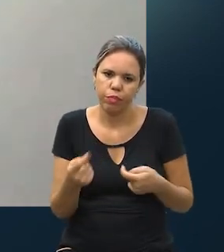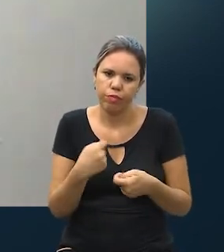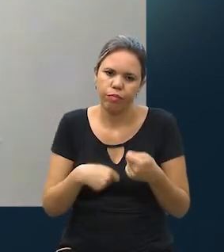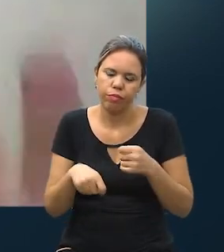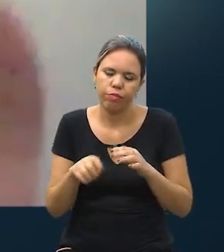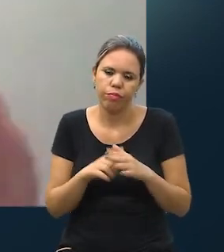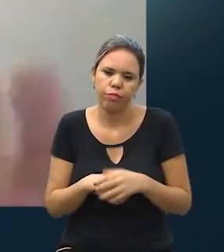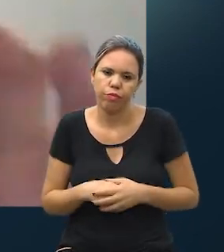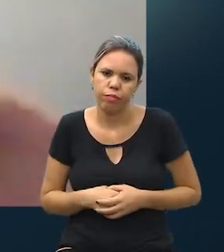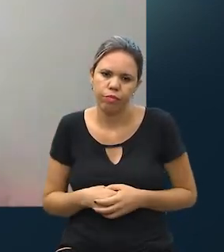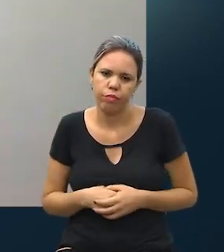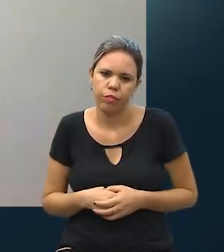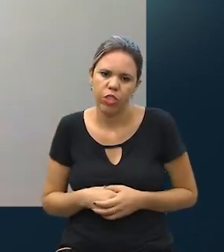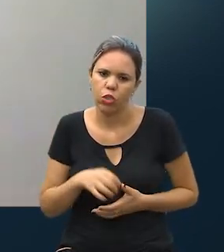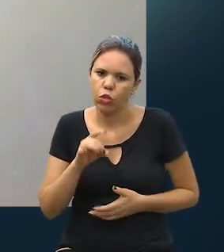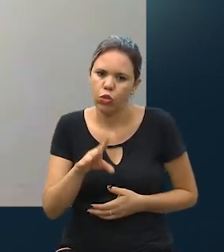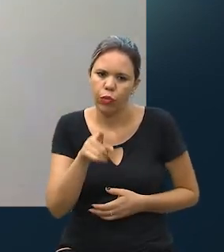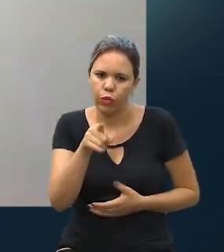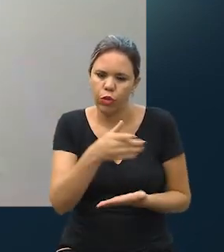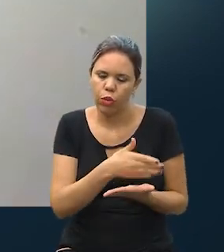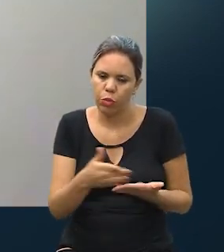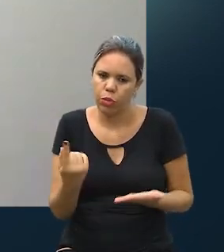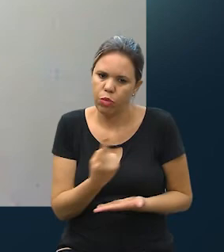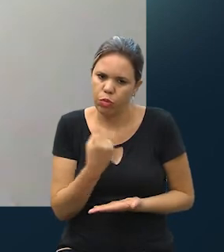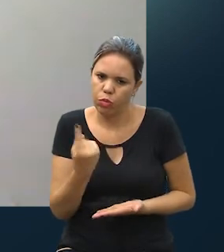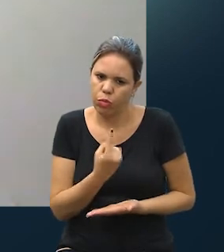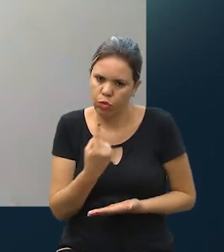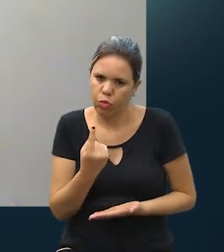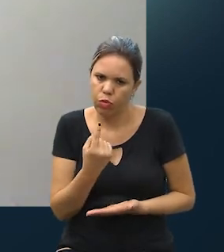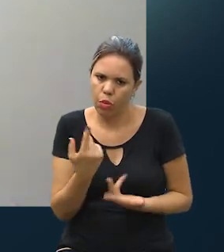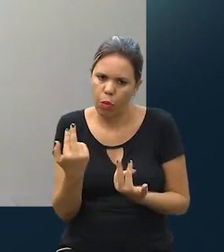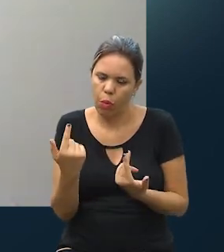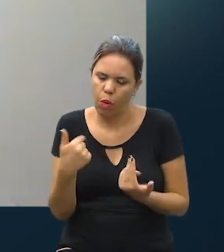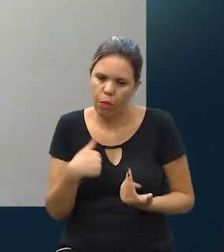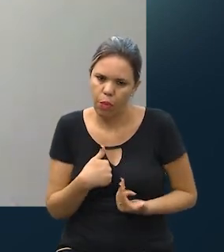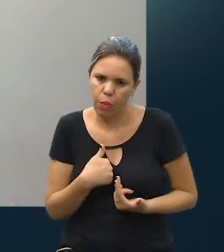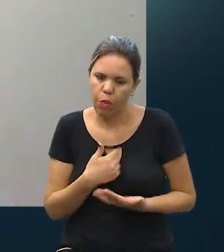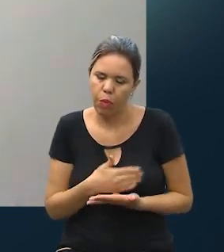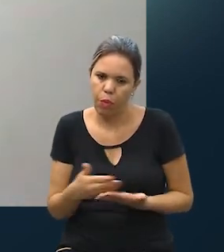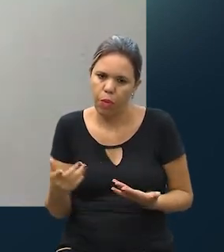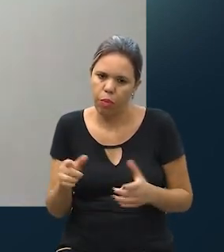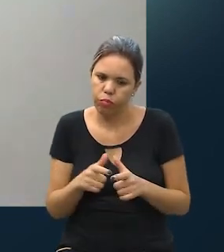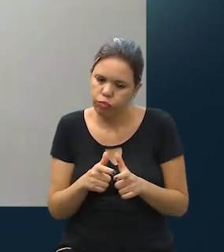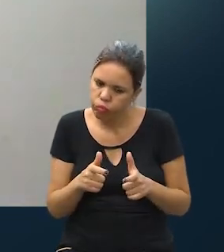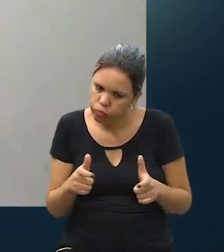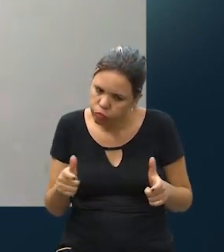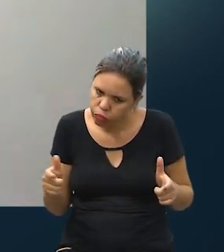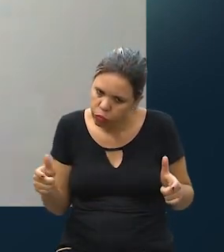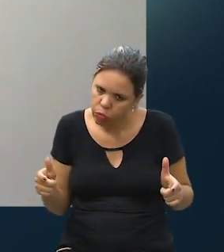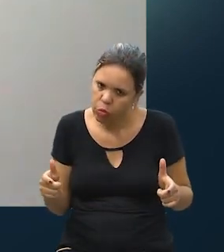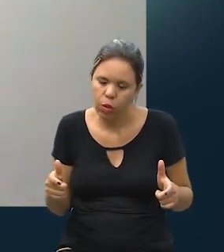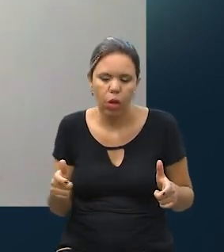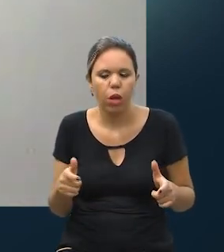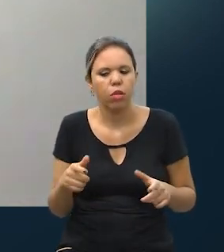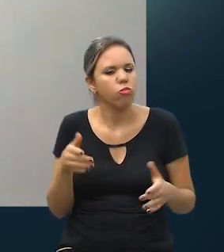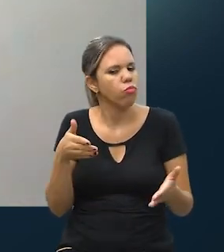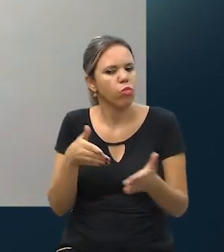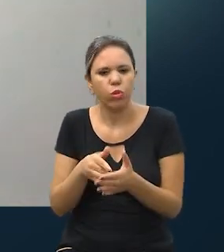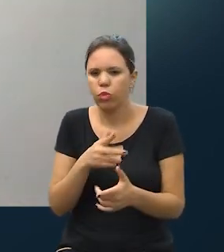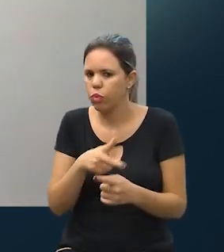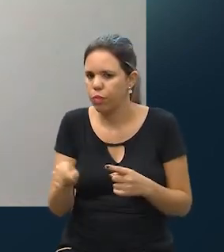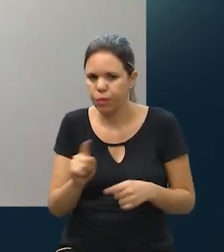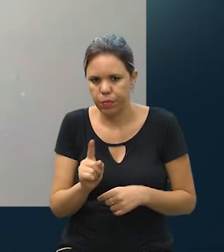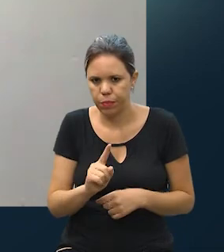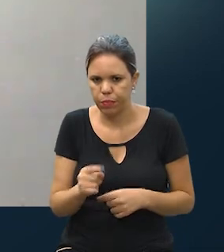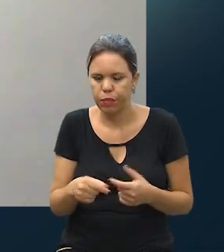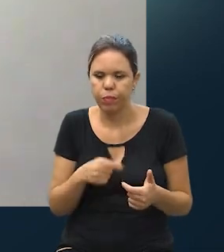negócio, né? Pode ser só você começar sozinha, como eu comecei, e vai crescendo. Então, não deixe os obstáculos te